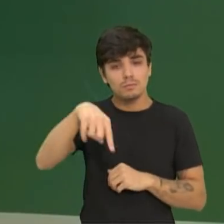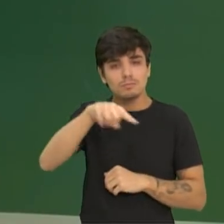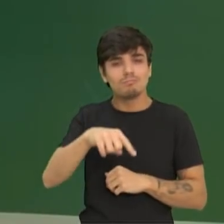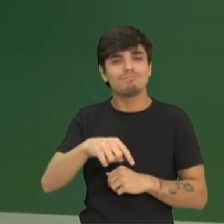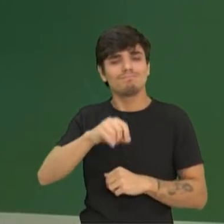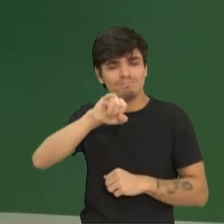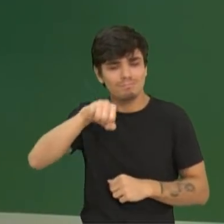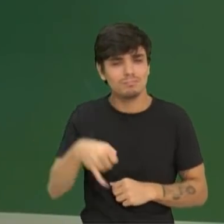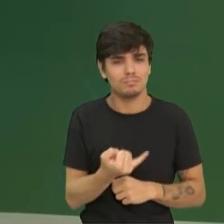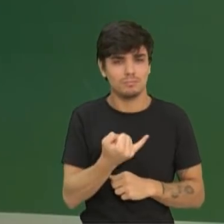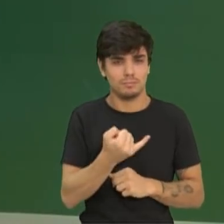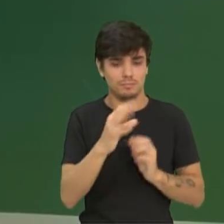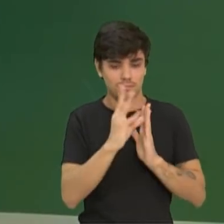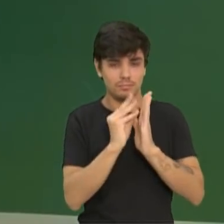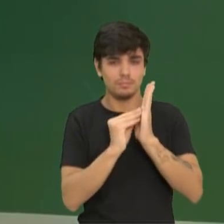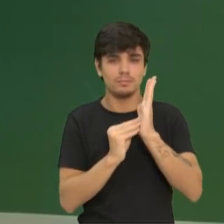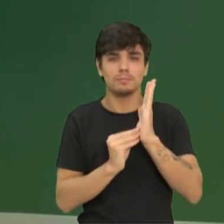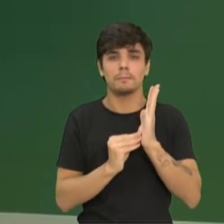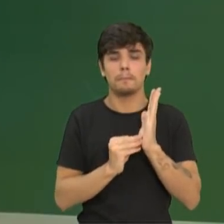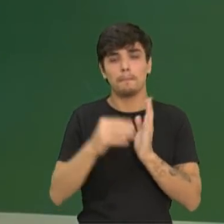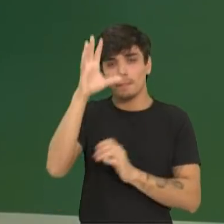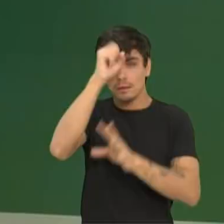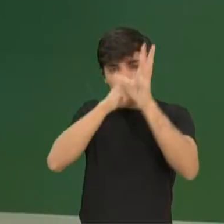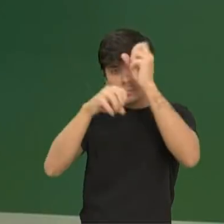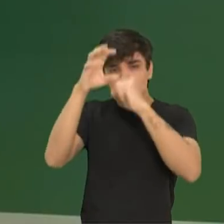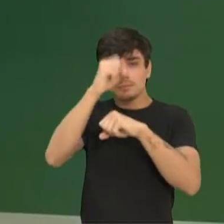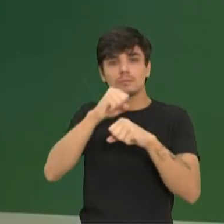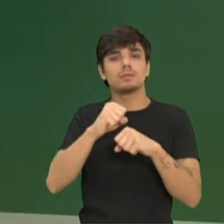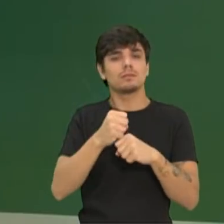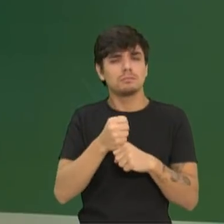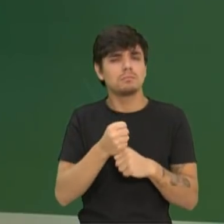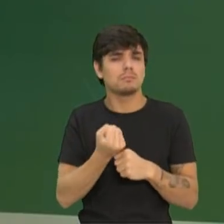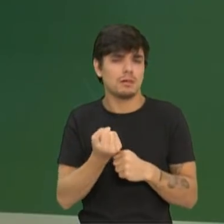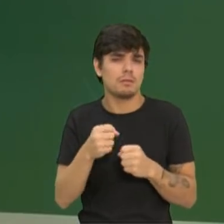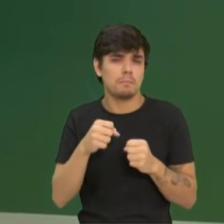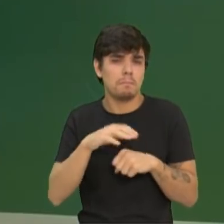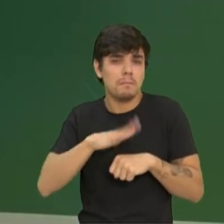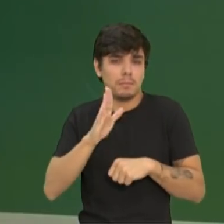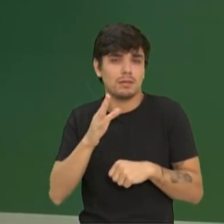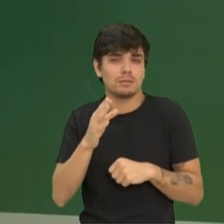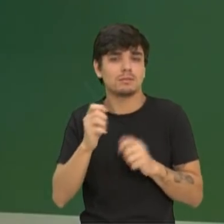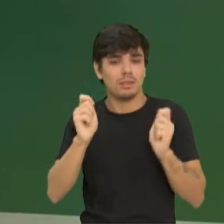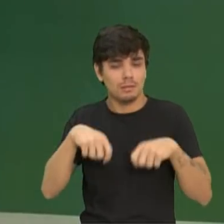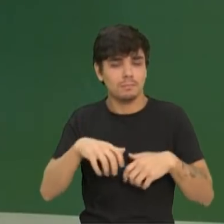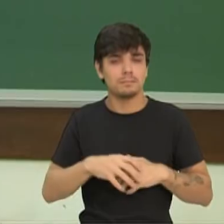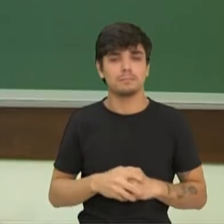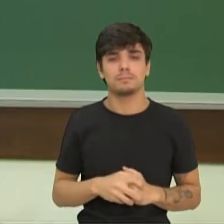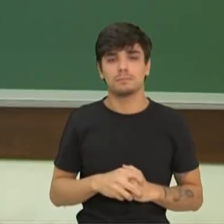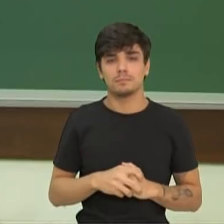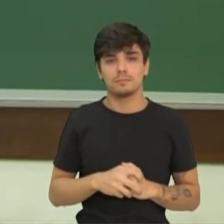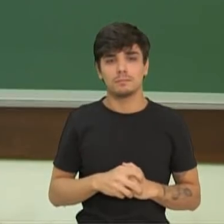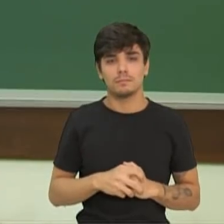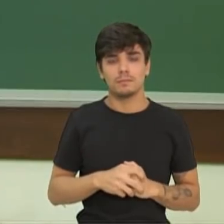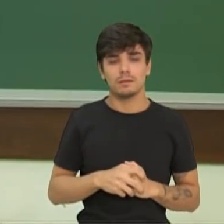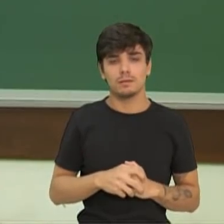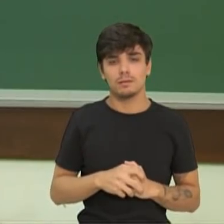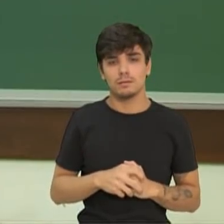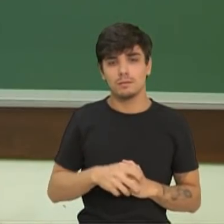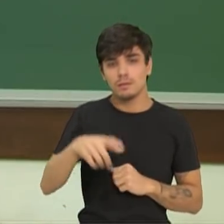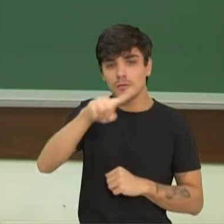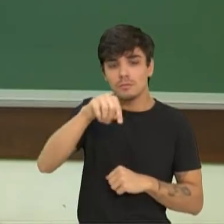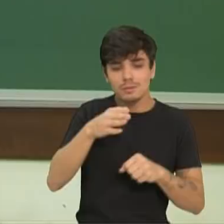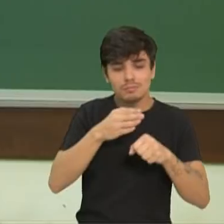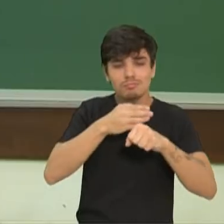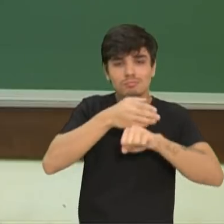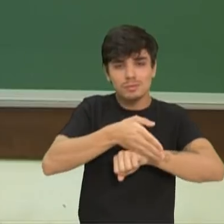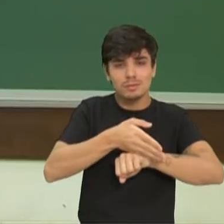aproveitar esses conteúdos, aprender o quanto mais for possível, certo? Já você que está